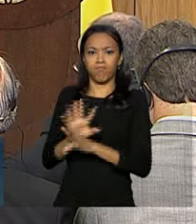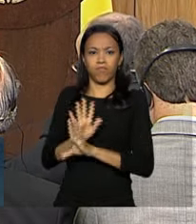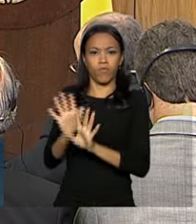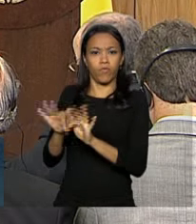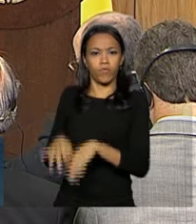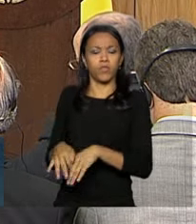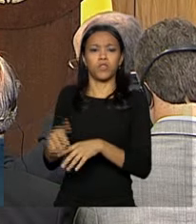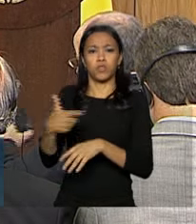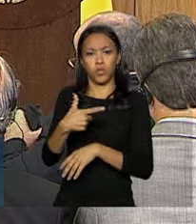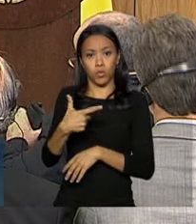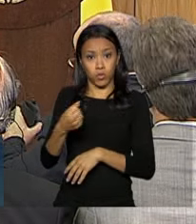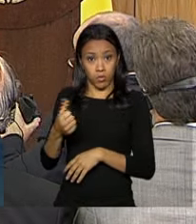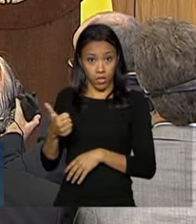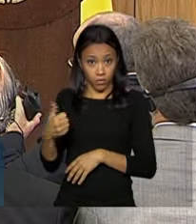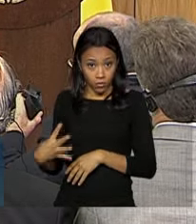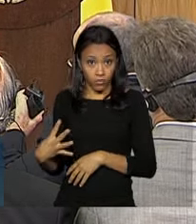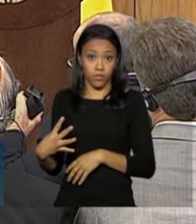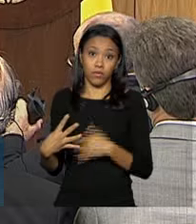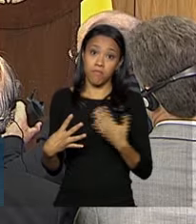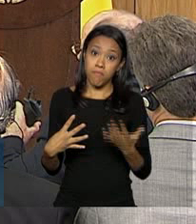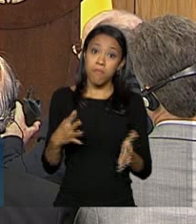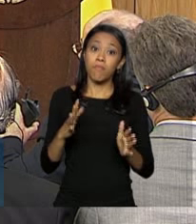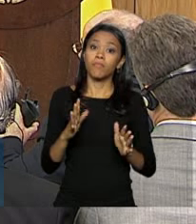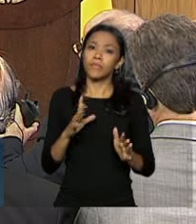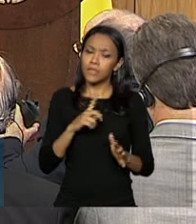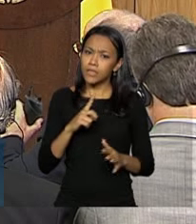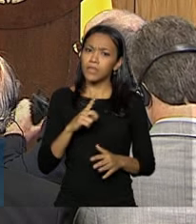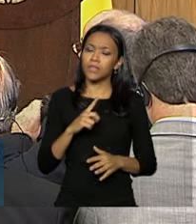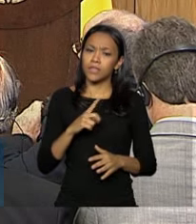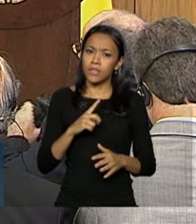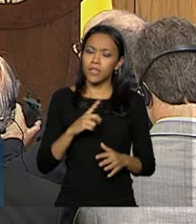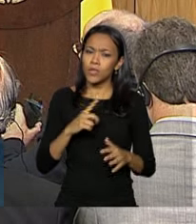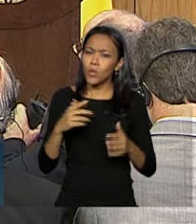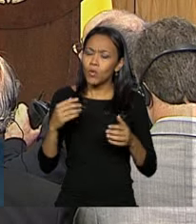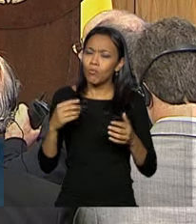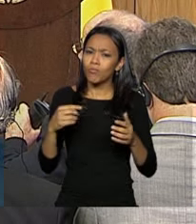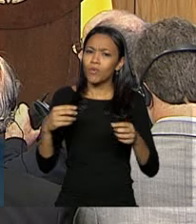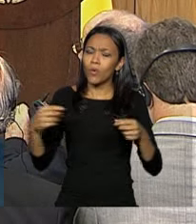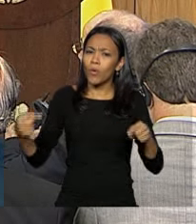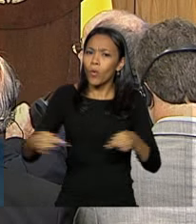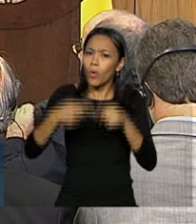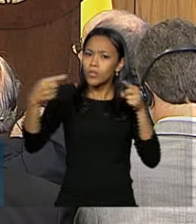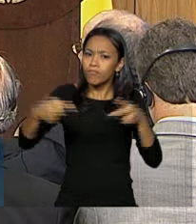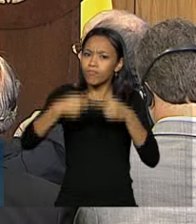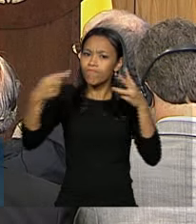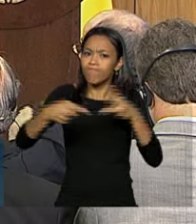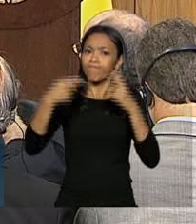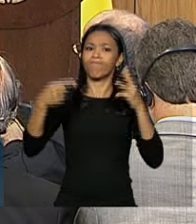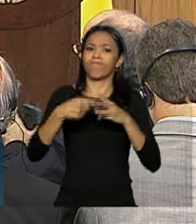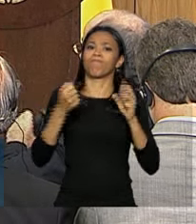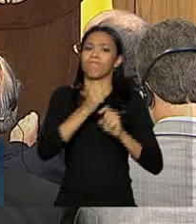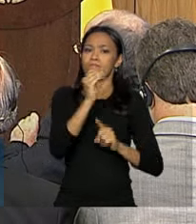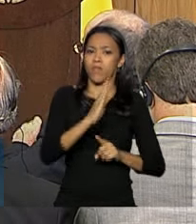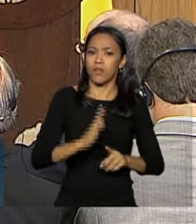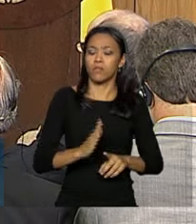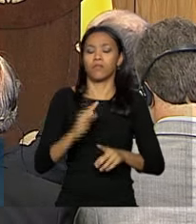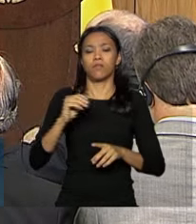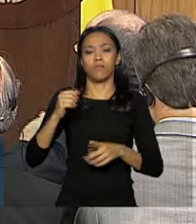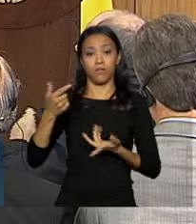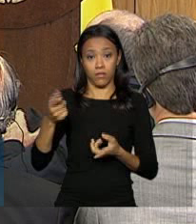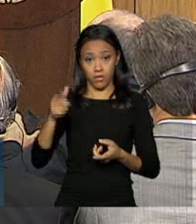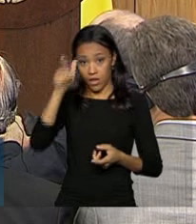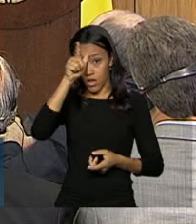economia emergente, mas há muitos pontos de contacto entre a Alemanha e o Brasil na área económica, mas também